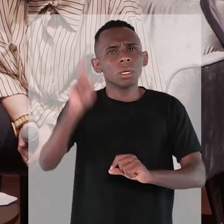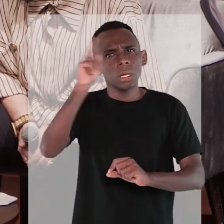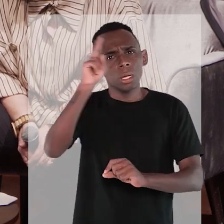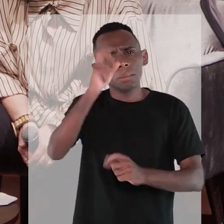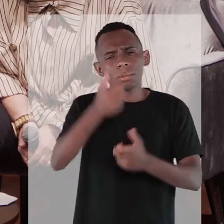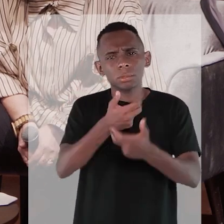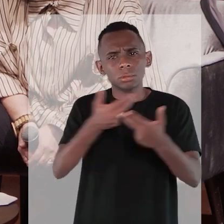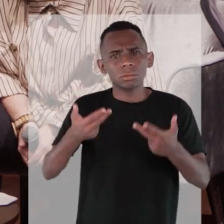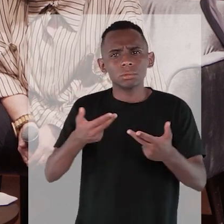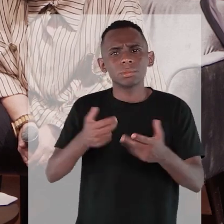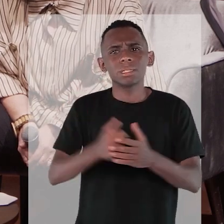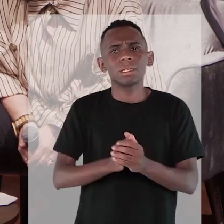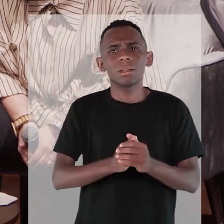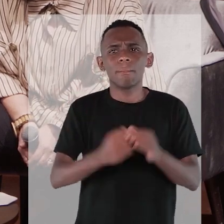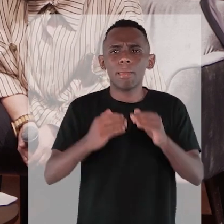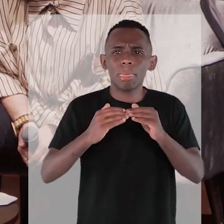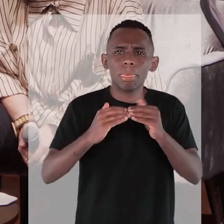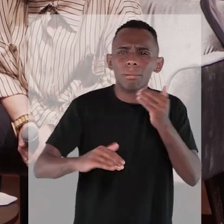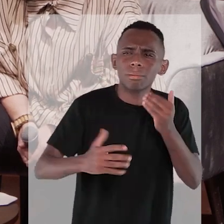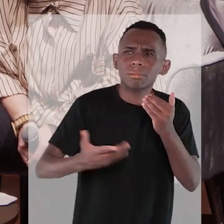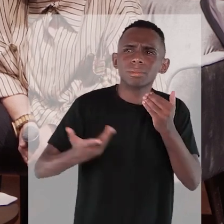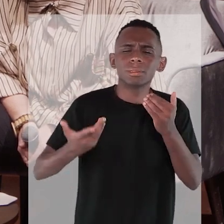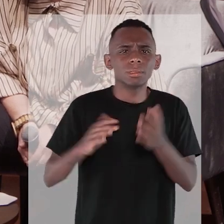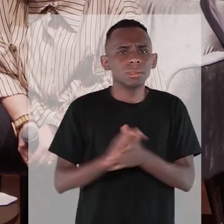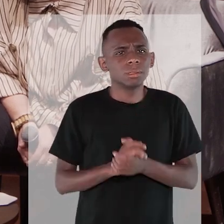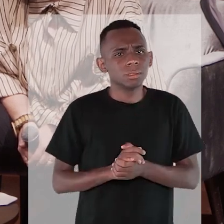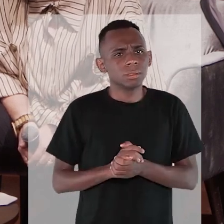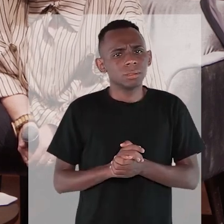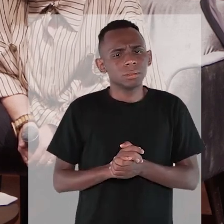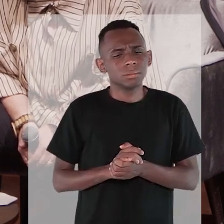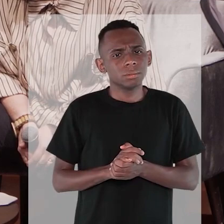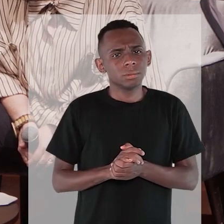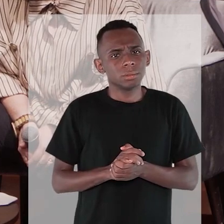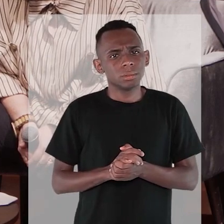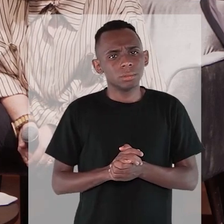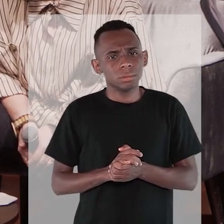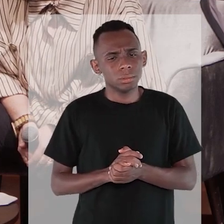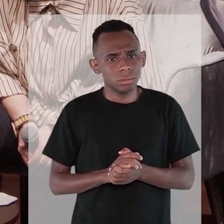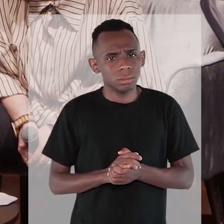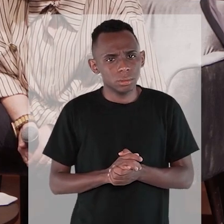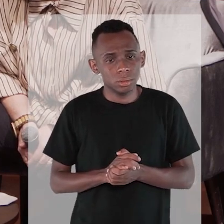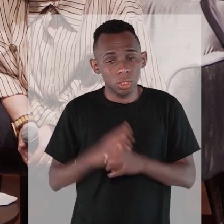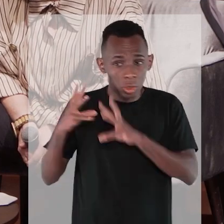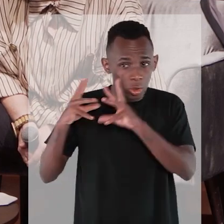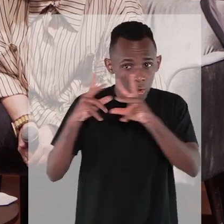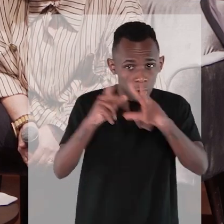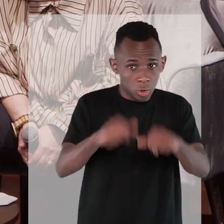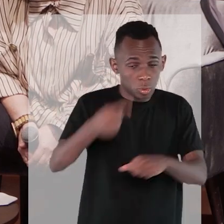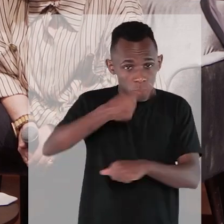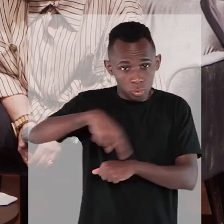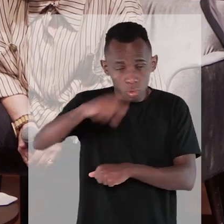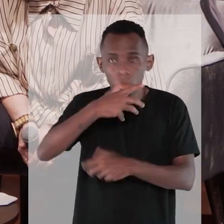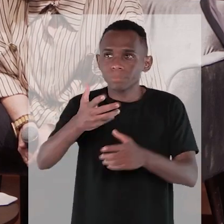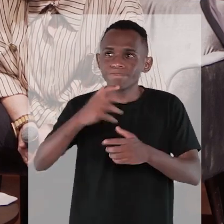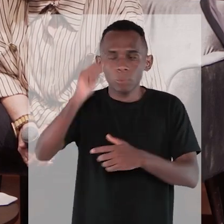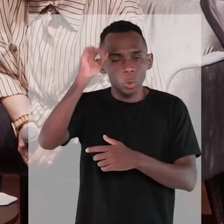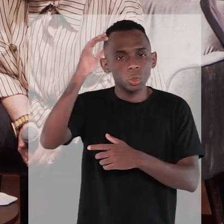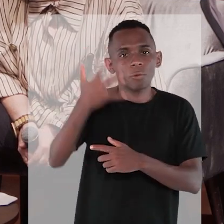cabelos grisalhos, vestindo uma blusa social roxa. Todos nós queremos uma